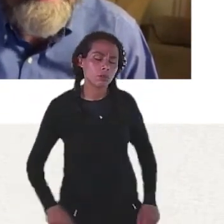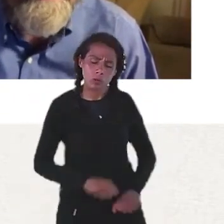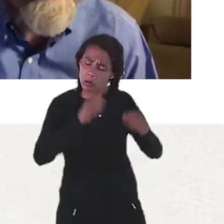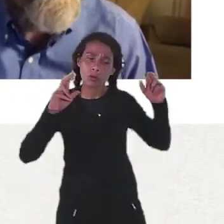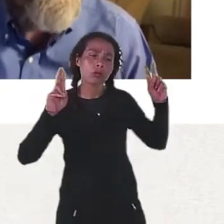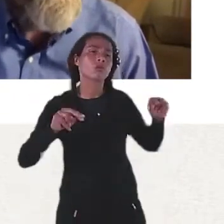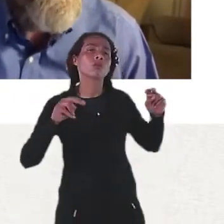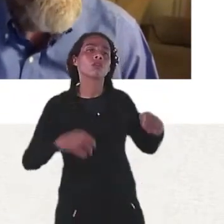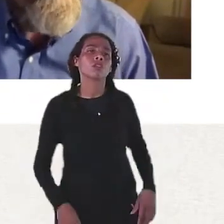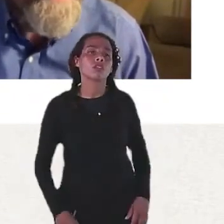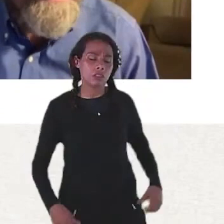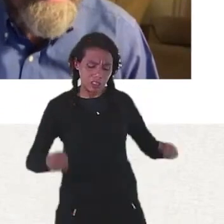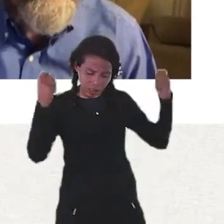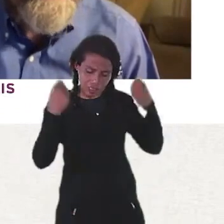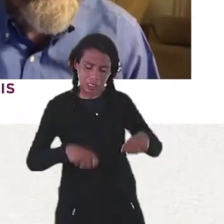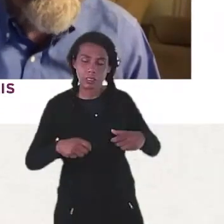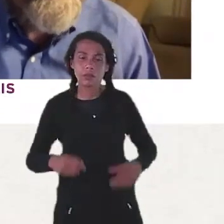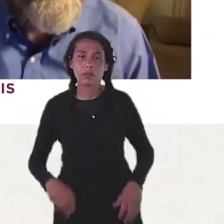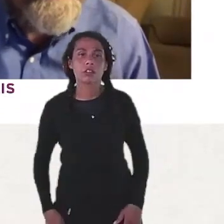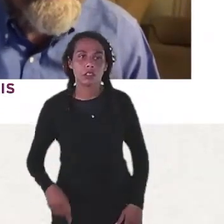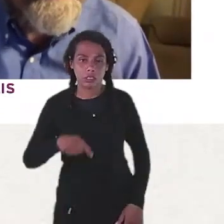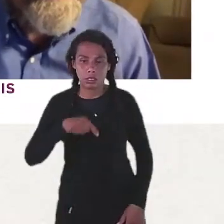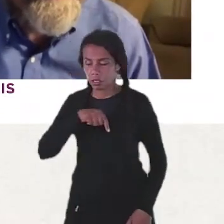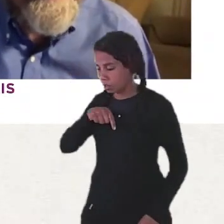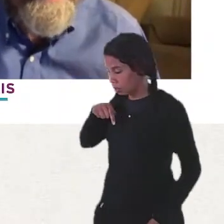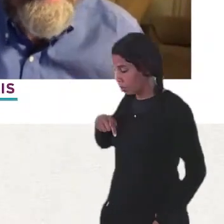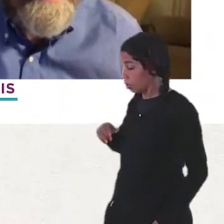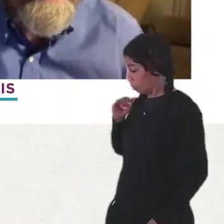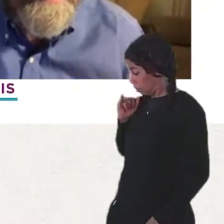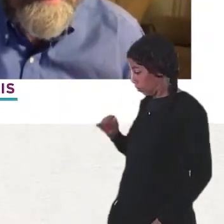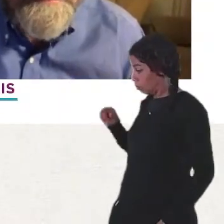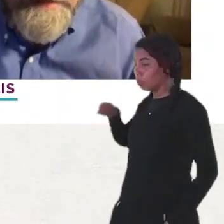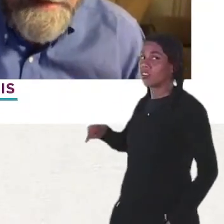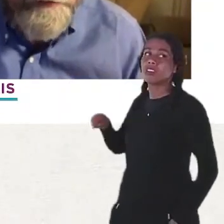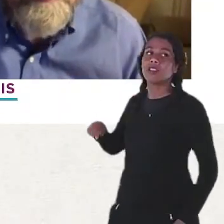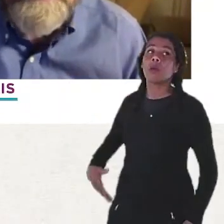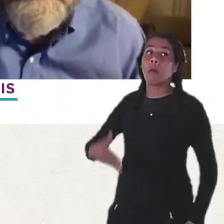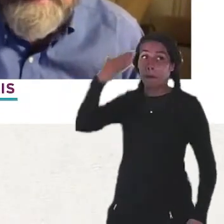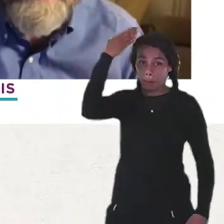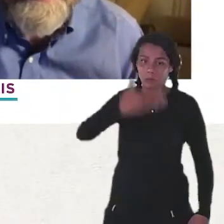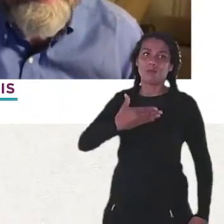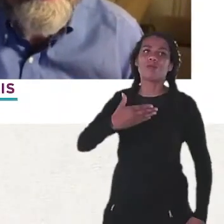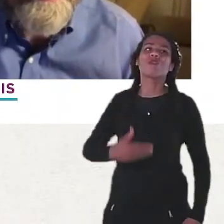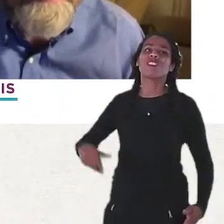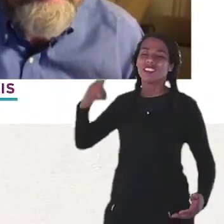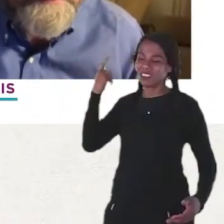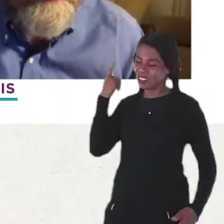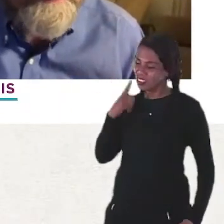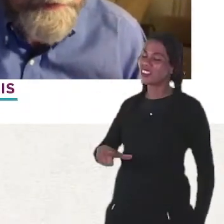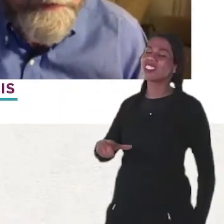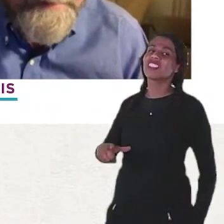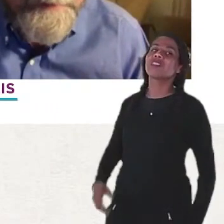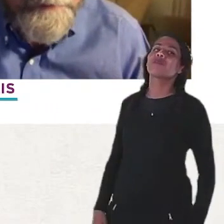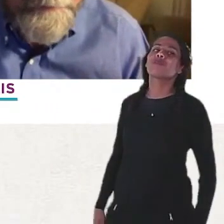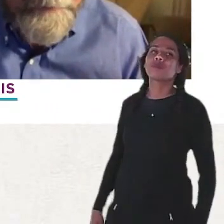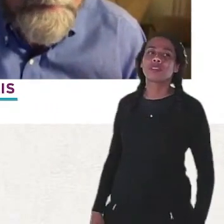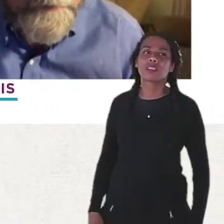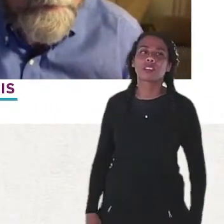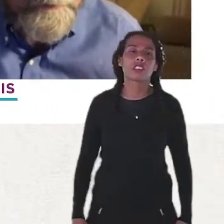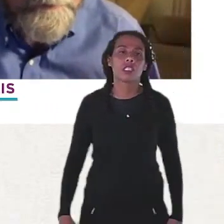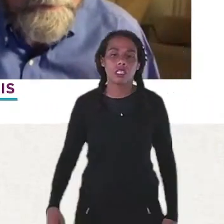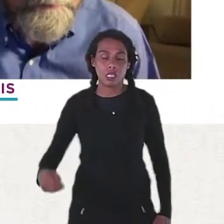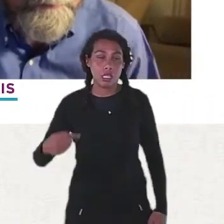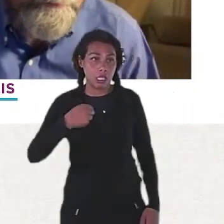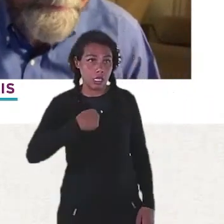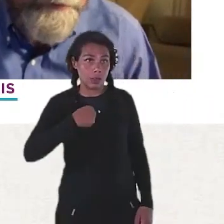Você provou isso, né? A gente fica no empirismo, você provou. Certas coisas, quando eu disse que eu ia voltar para o Brasil e fui